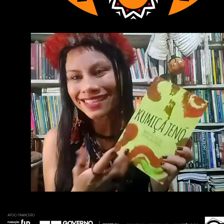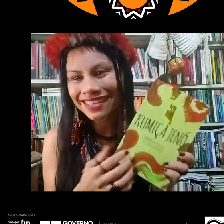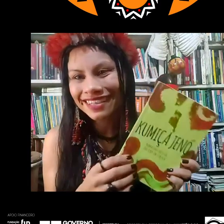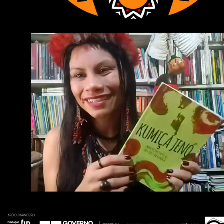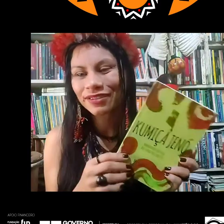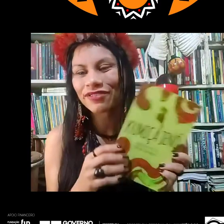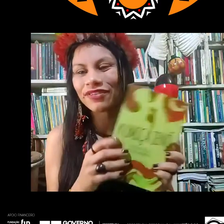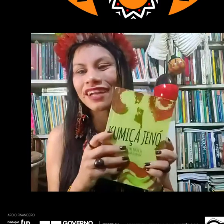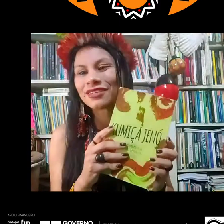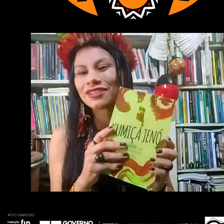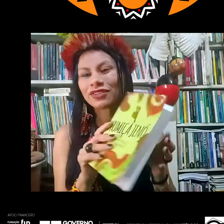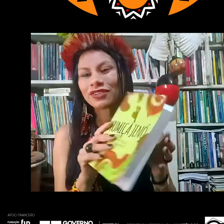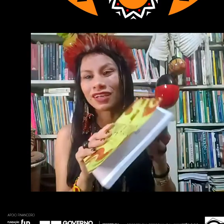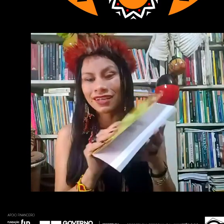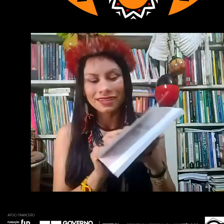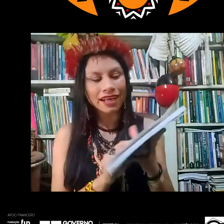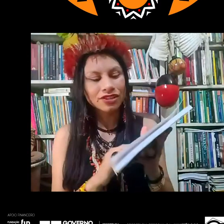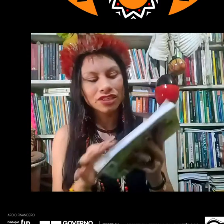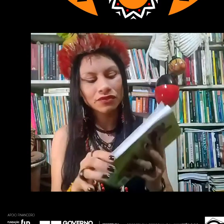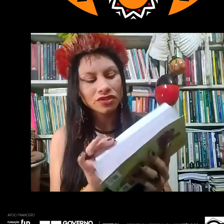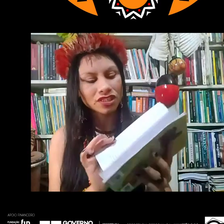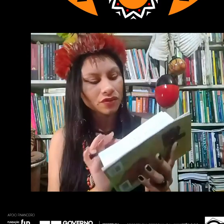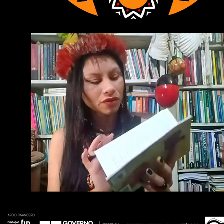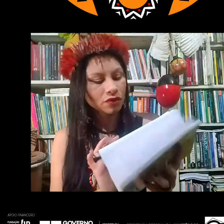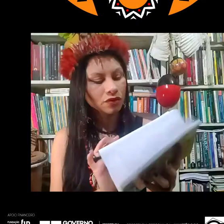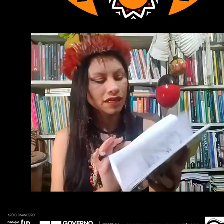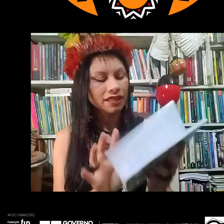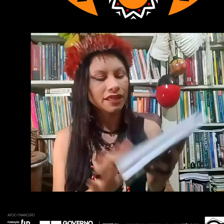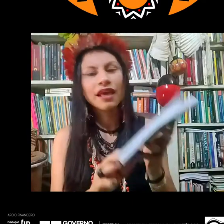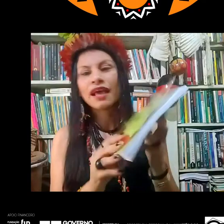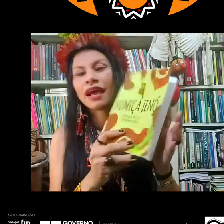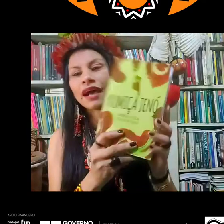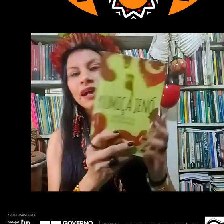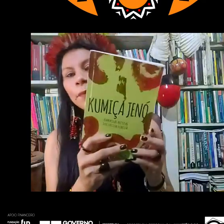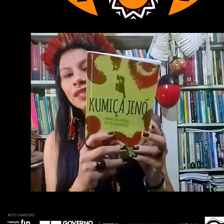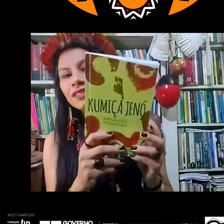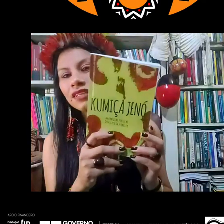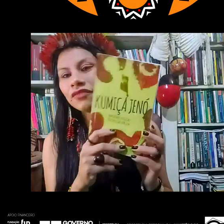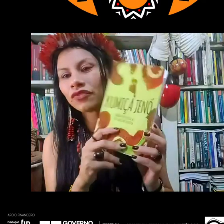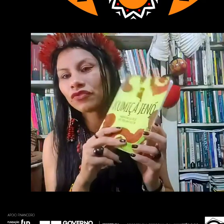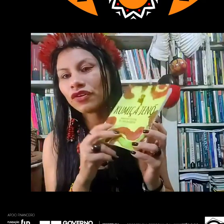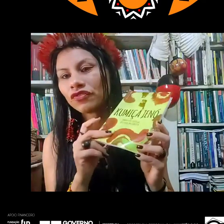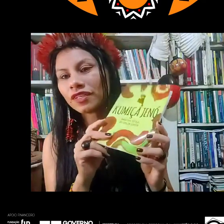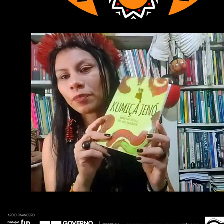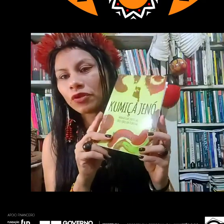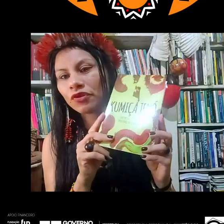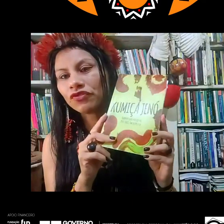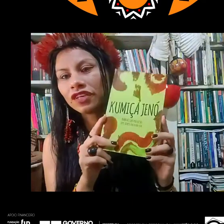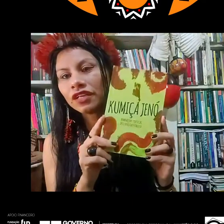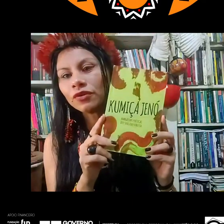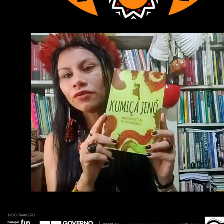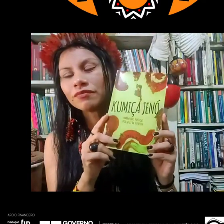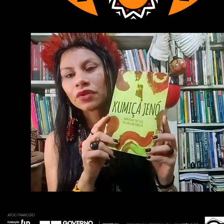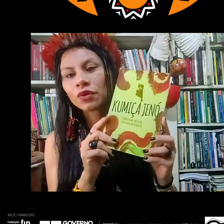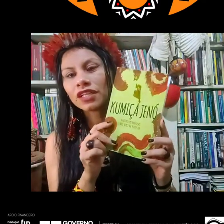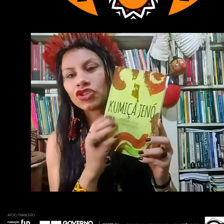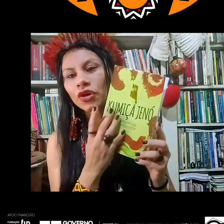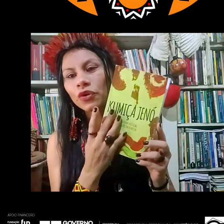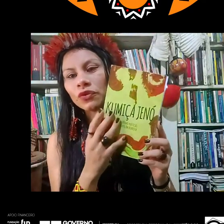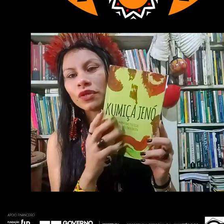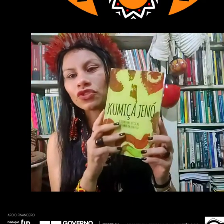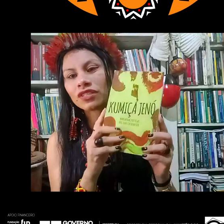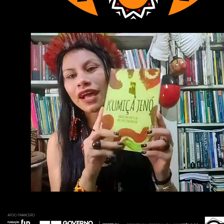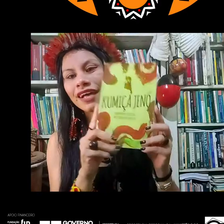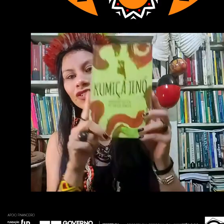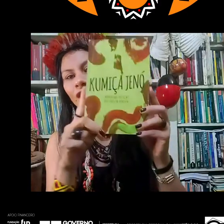a Cabeça. Então, tem várias outras narrativas que você vai encontrar aqui. A capa desse livro foi feita pelo meu filho, quando ele